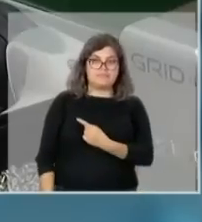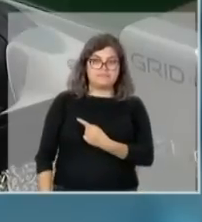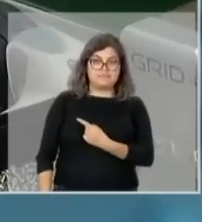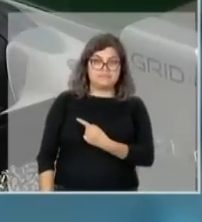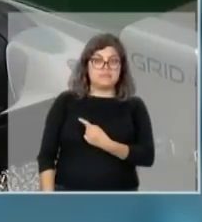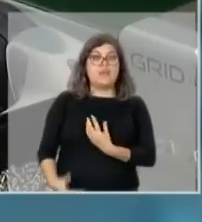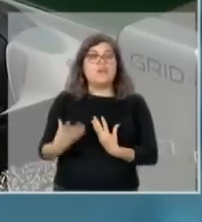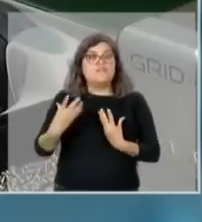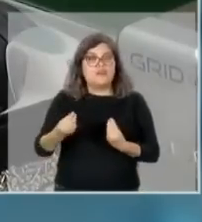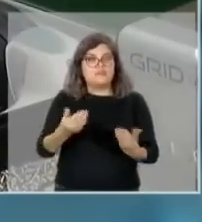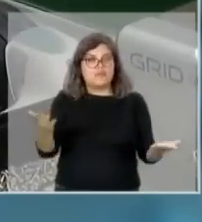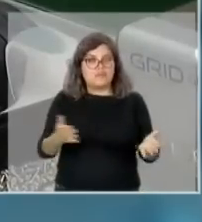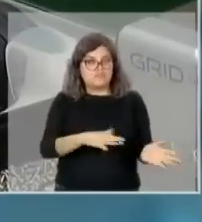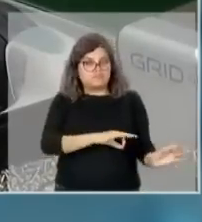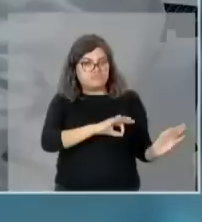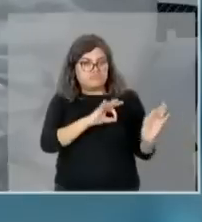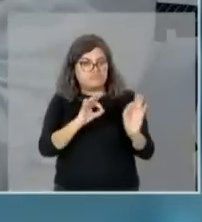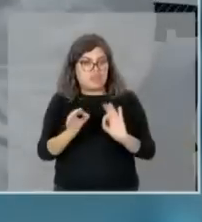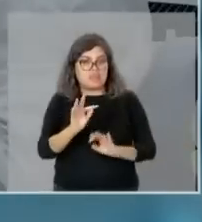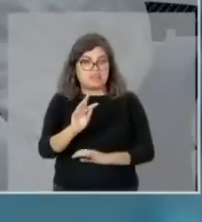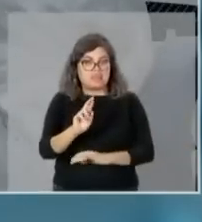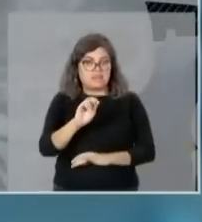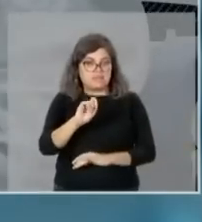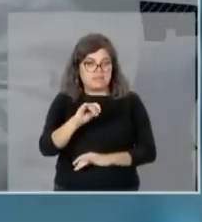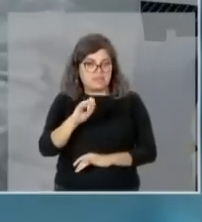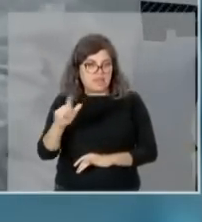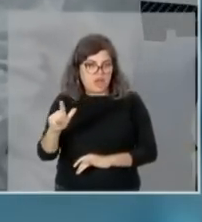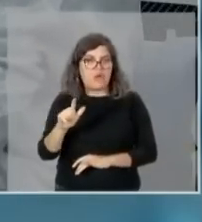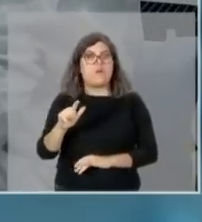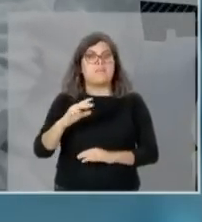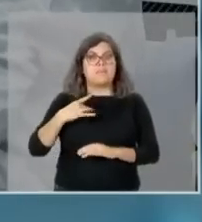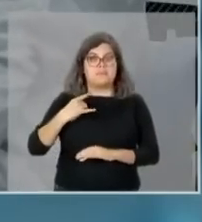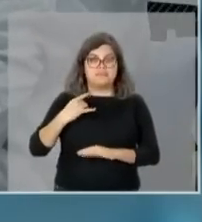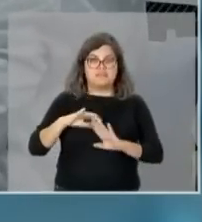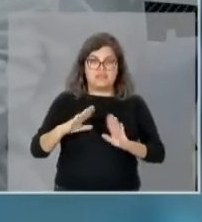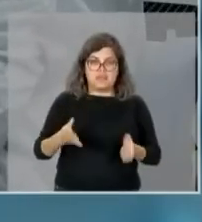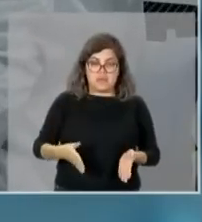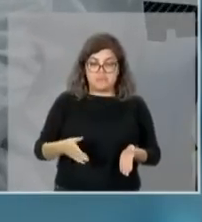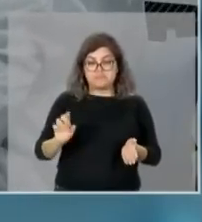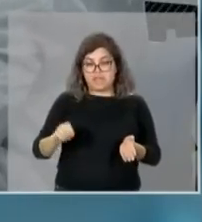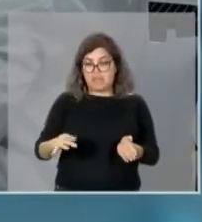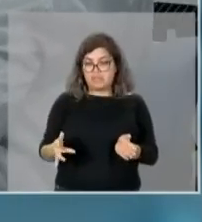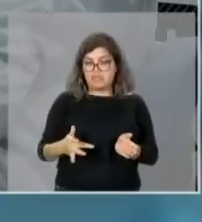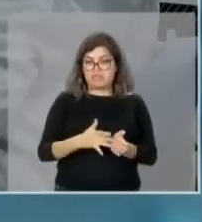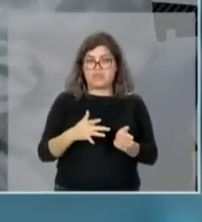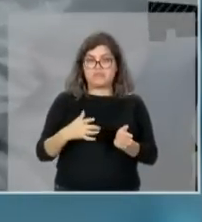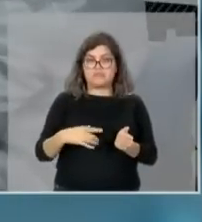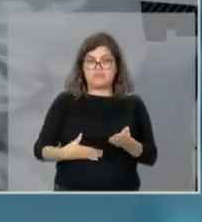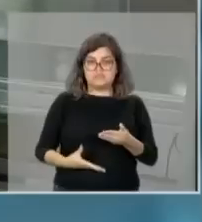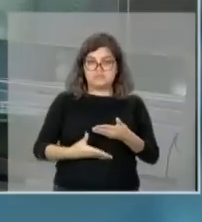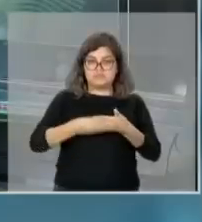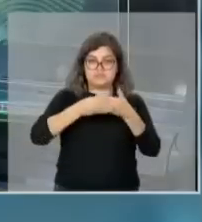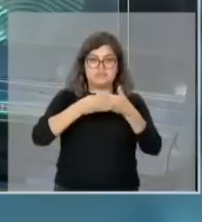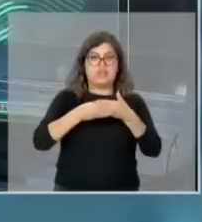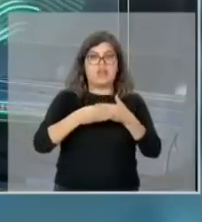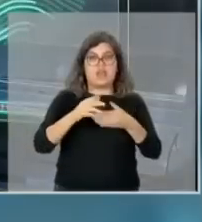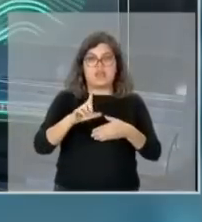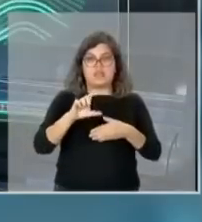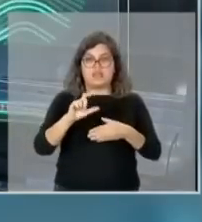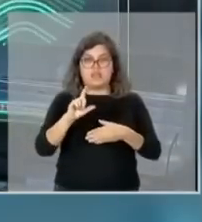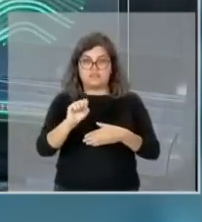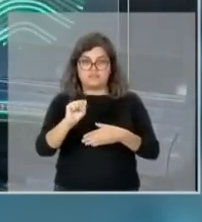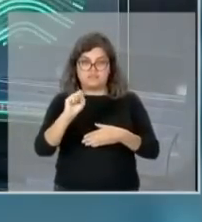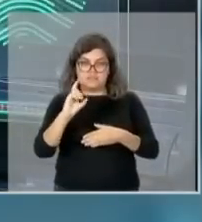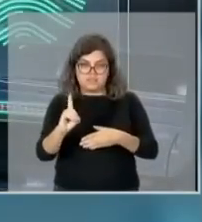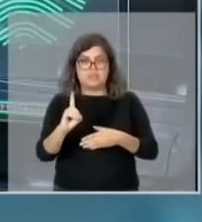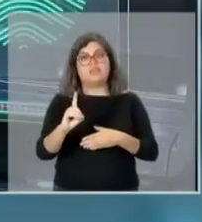algumas alterações e aperfeiçoamentos para o Tribunal Superior Eleitoral a respeito do nosso processo eleitoral da mesma forma as entidades nacionais também